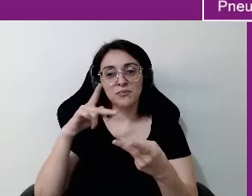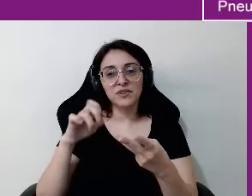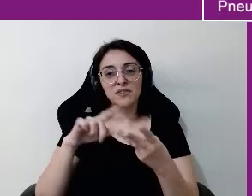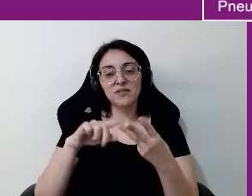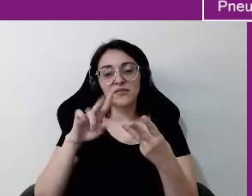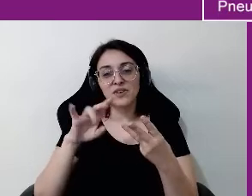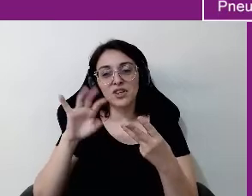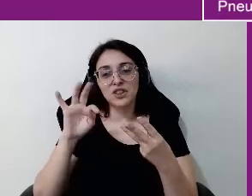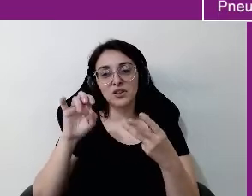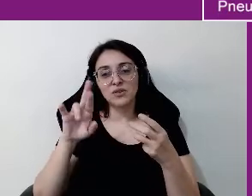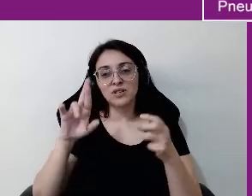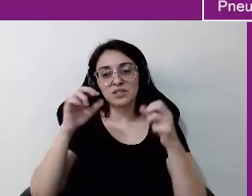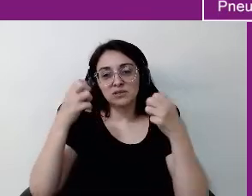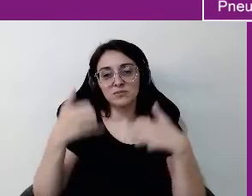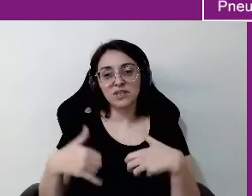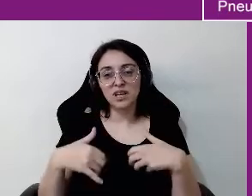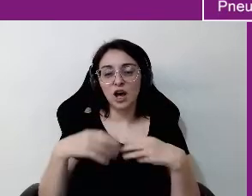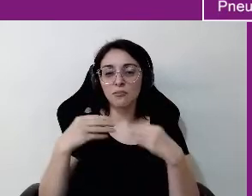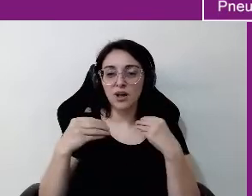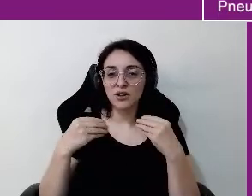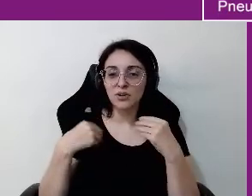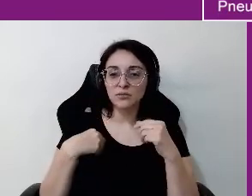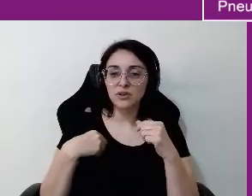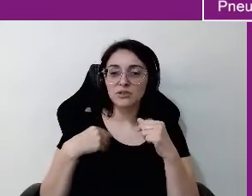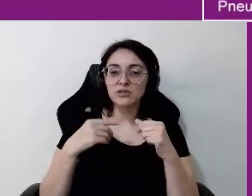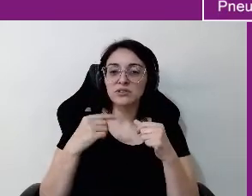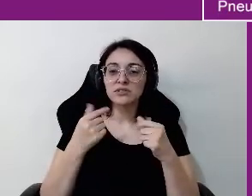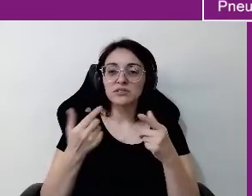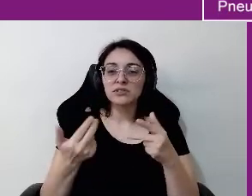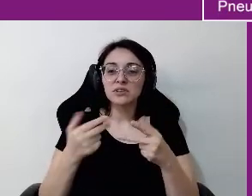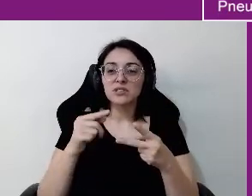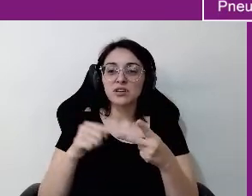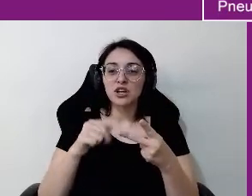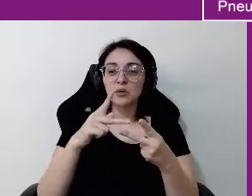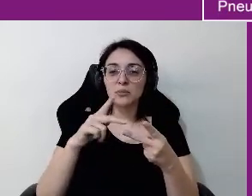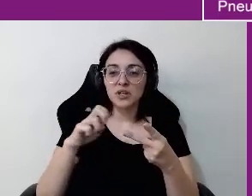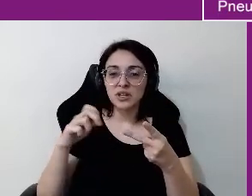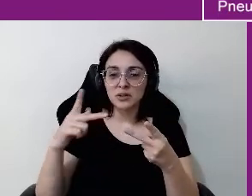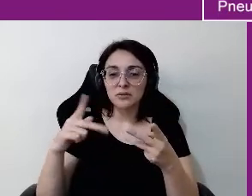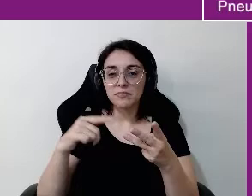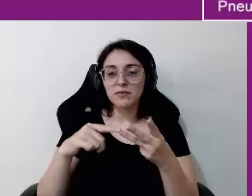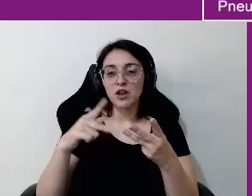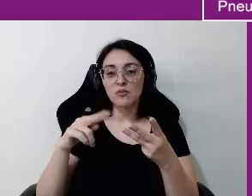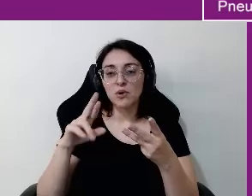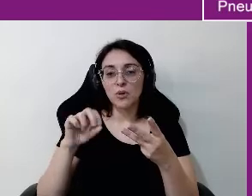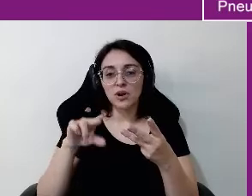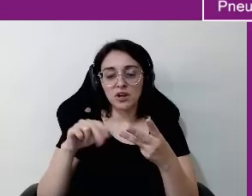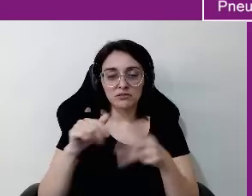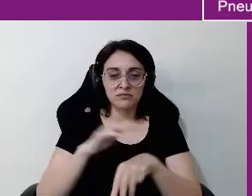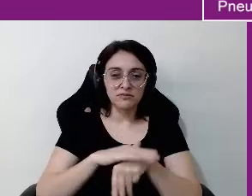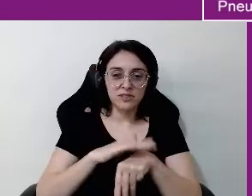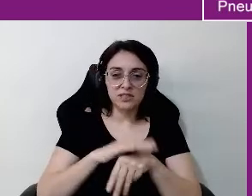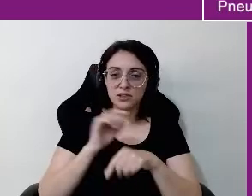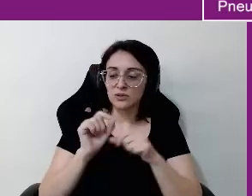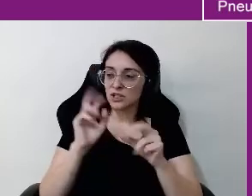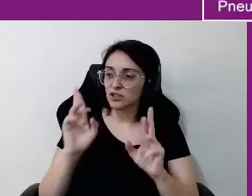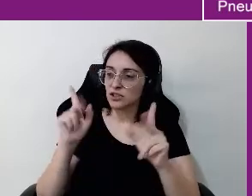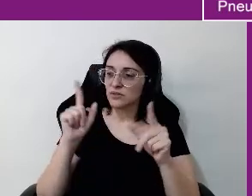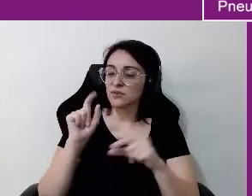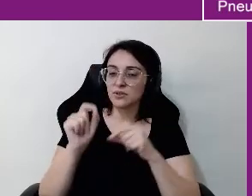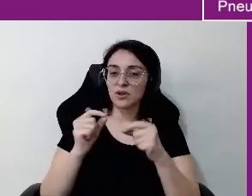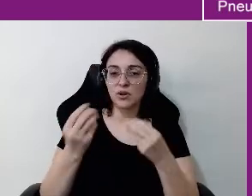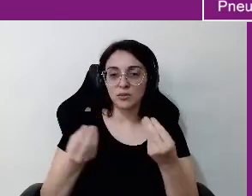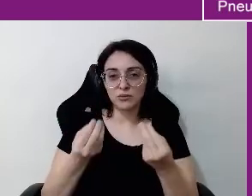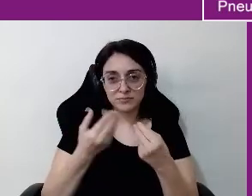com vocês para falar de manobras de recrutamento, titulação da PIP e a prona, o que realmente faz diferença.